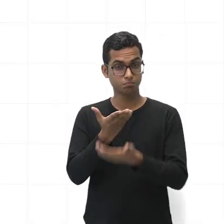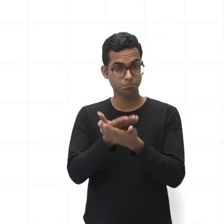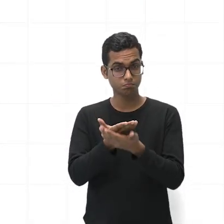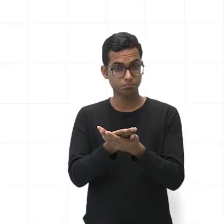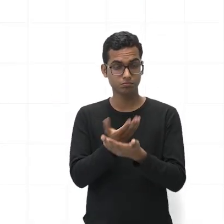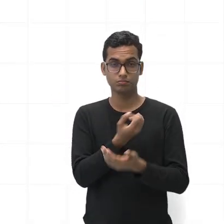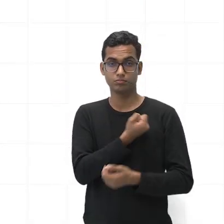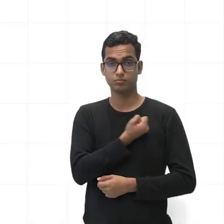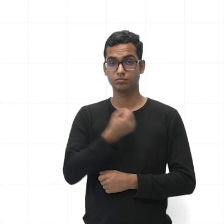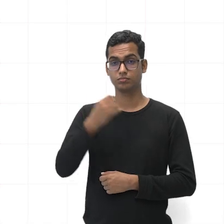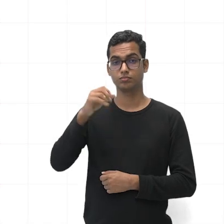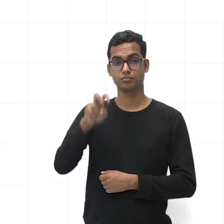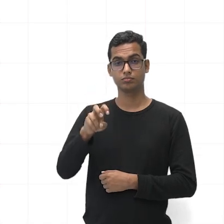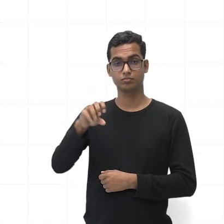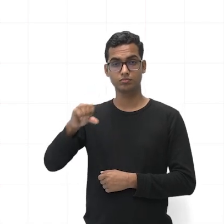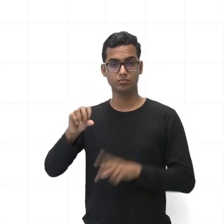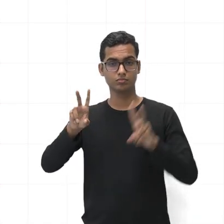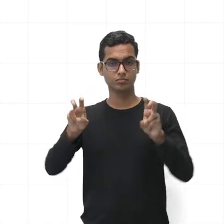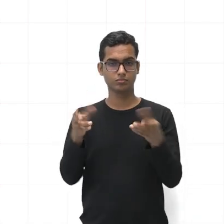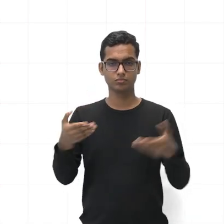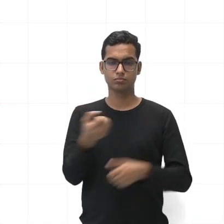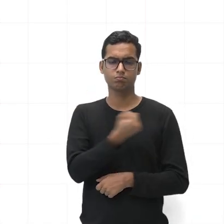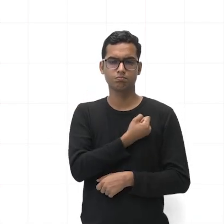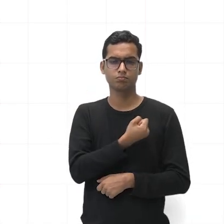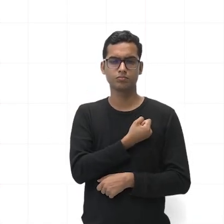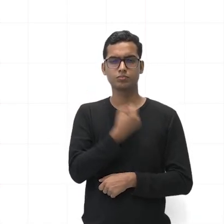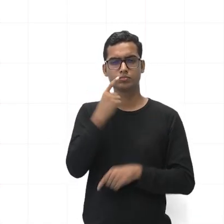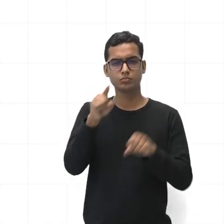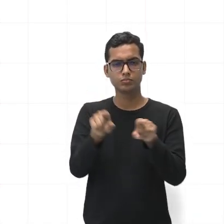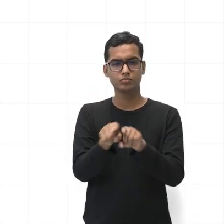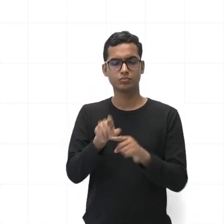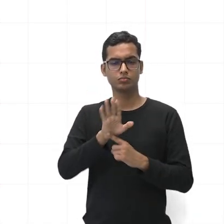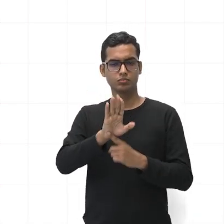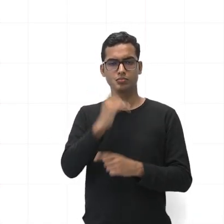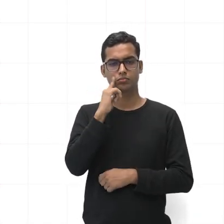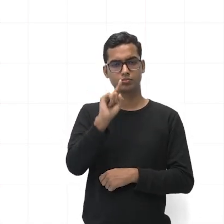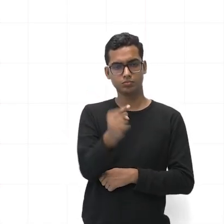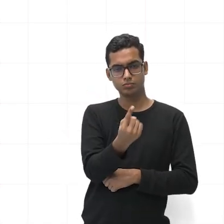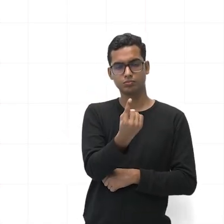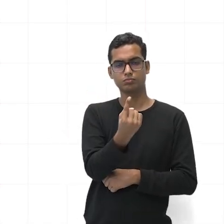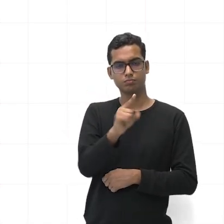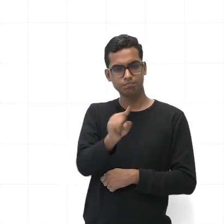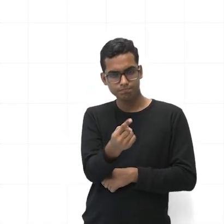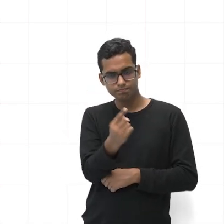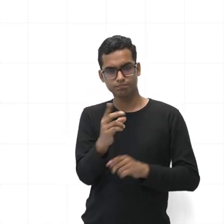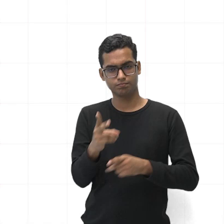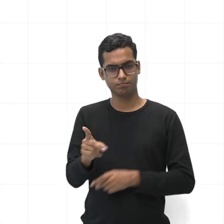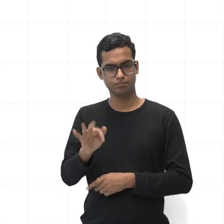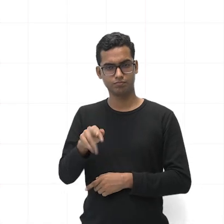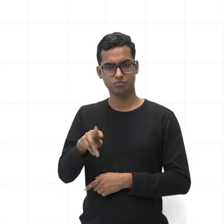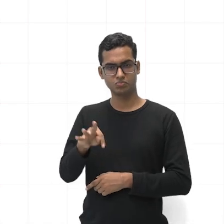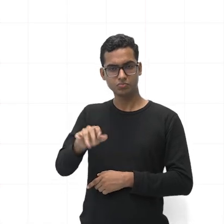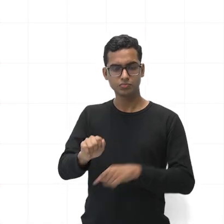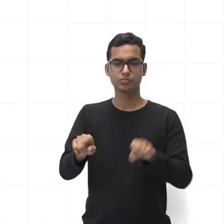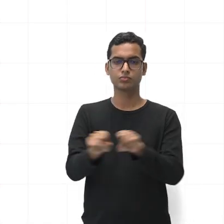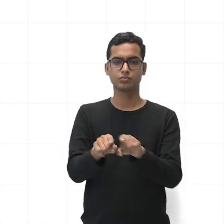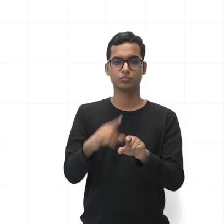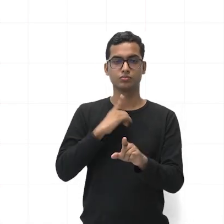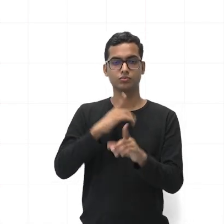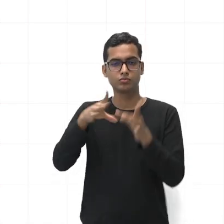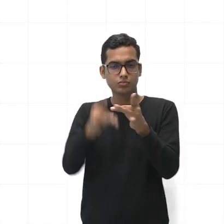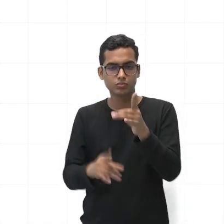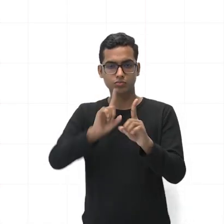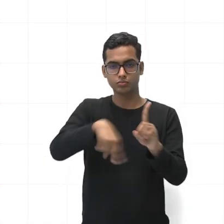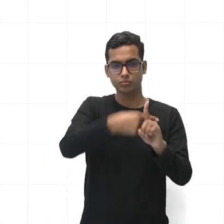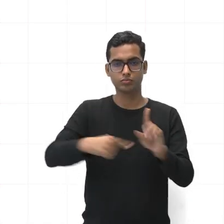traz como objeto de conhecimento números racionais na forma decimal e finita. Detalhamento: adição e subtração com números